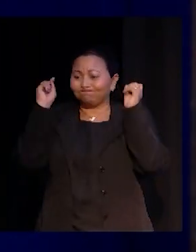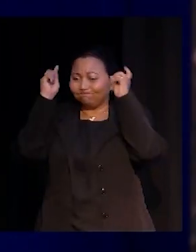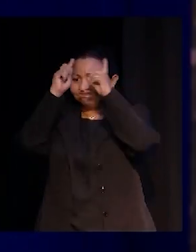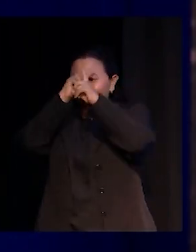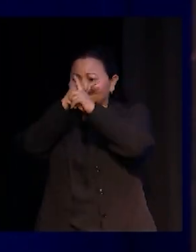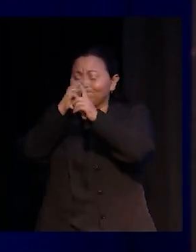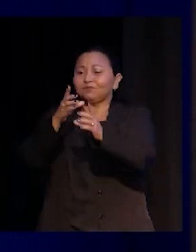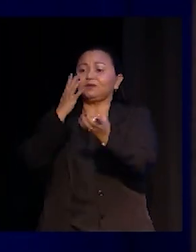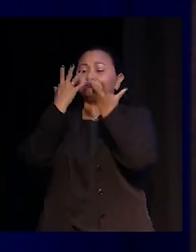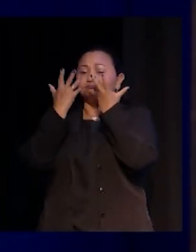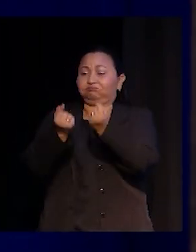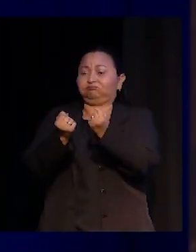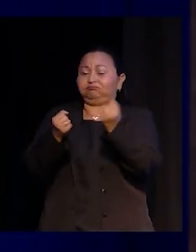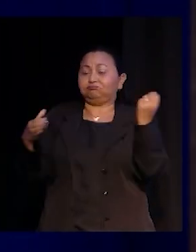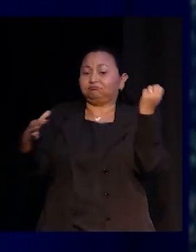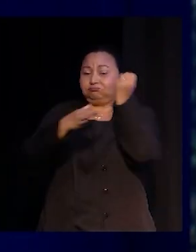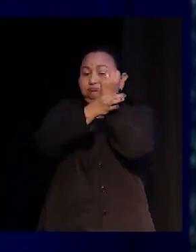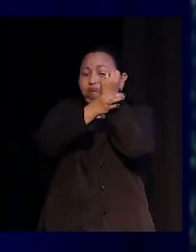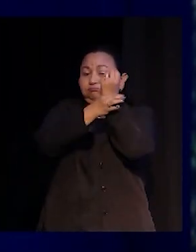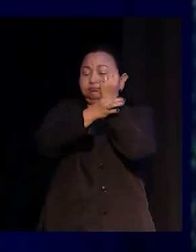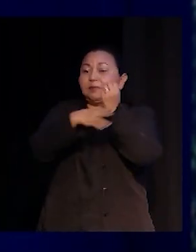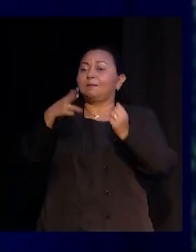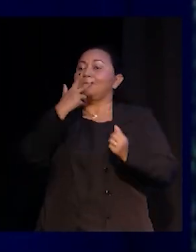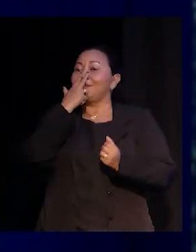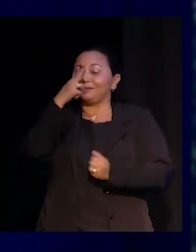do privado com o Estado.